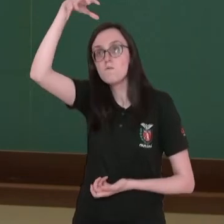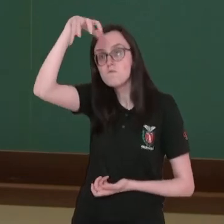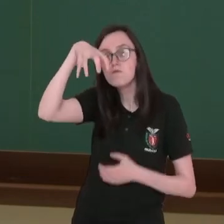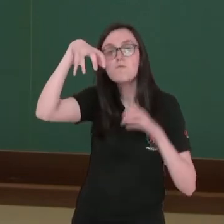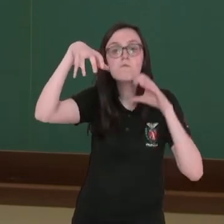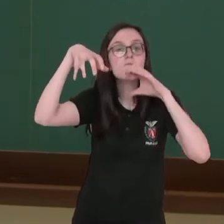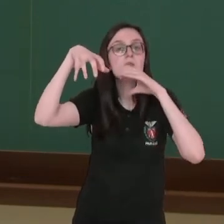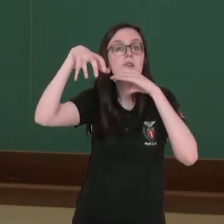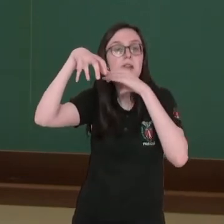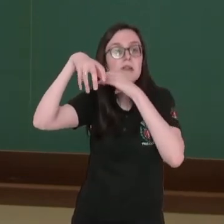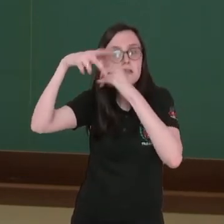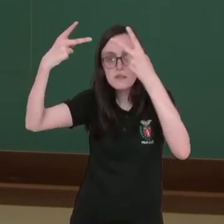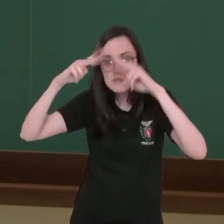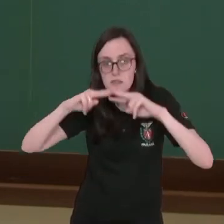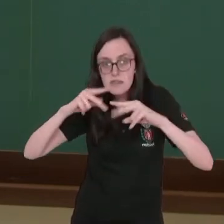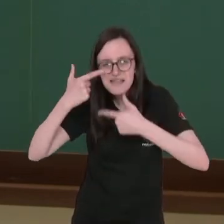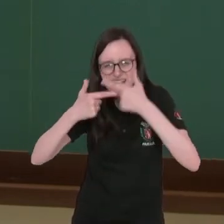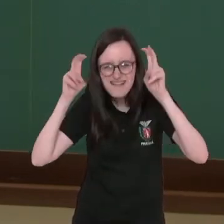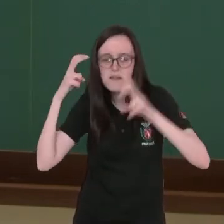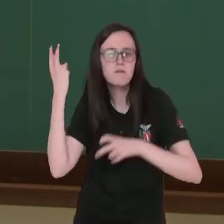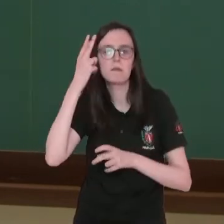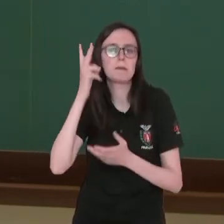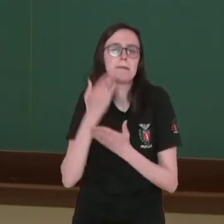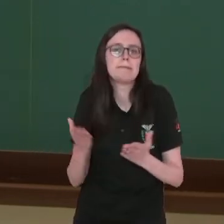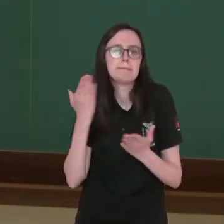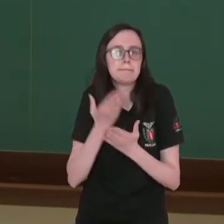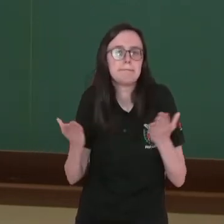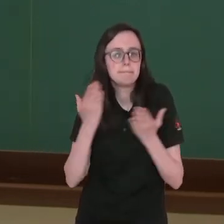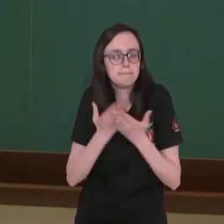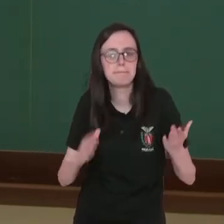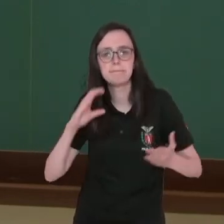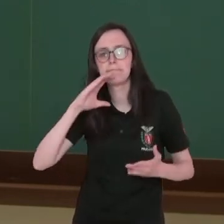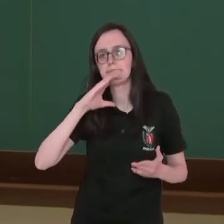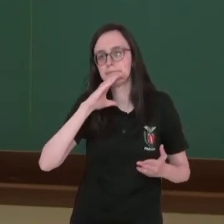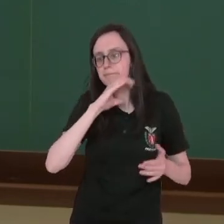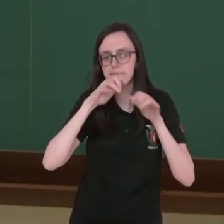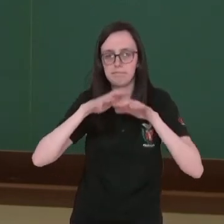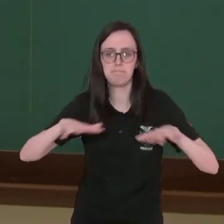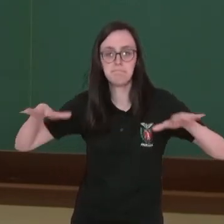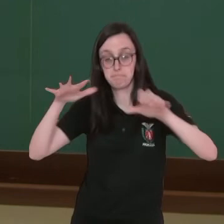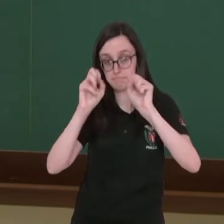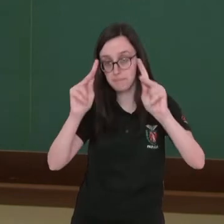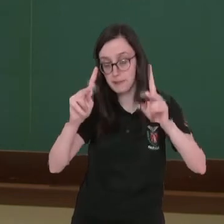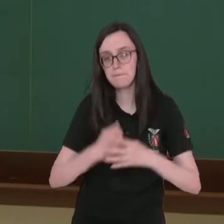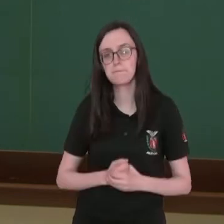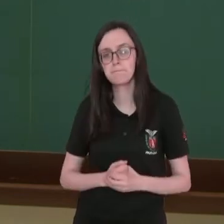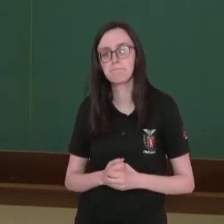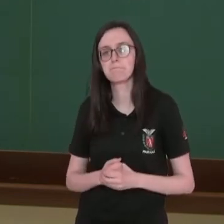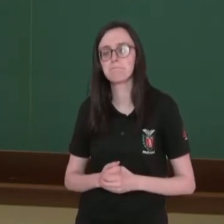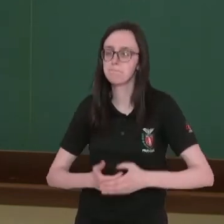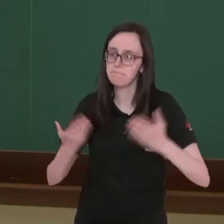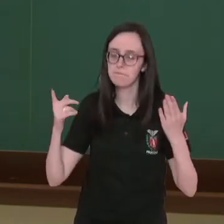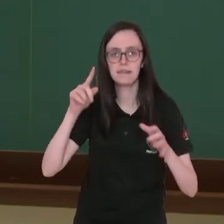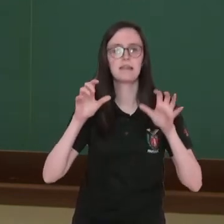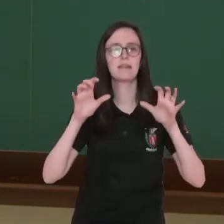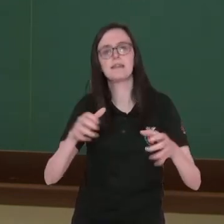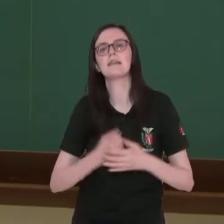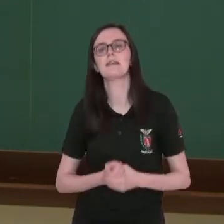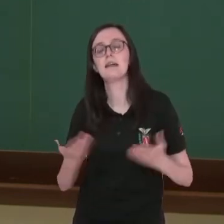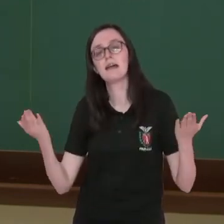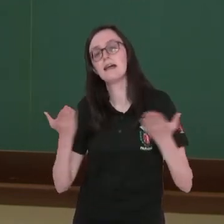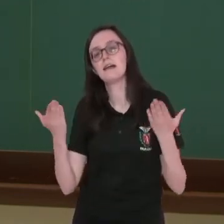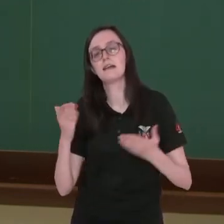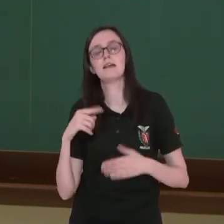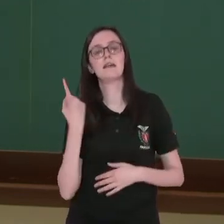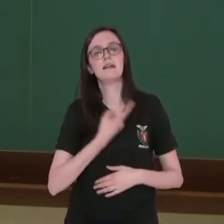conseguir fazer ele virar trabalho. Ele sempre vai perder um pouco de calor para o ambiente. Beleza? Galera, então é isso.